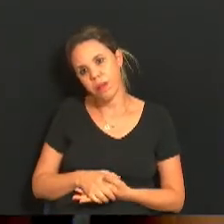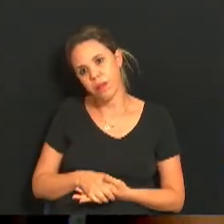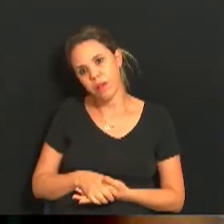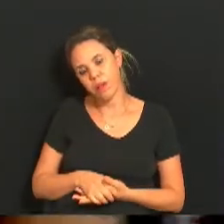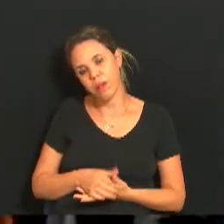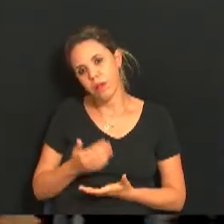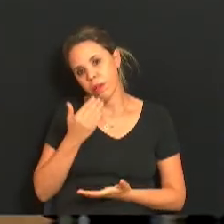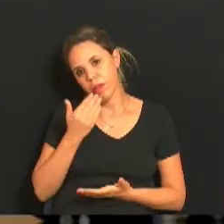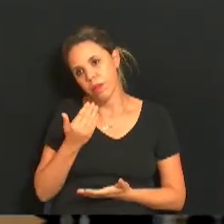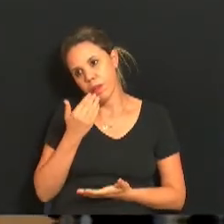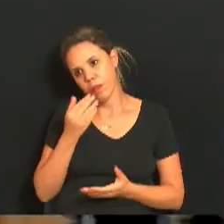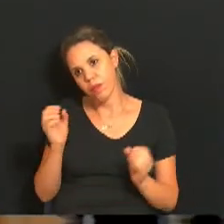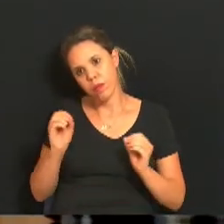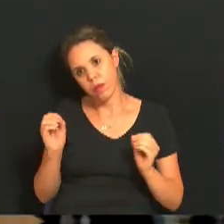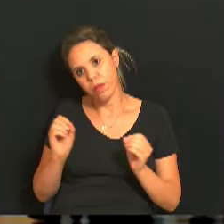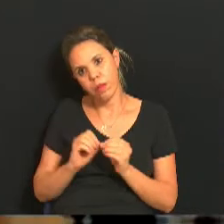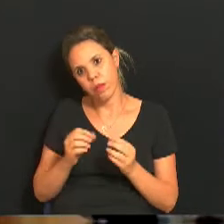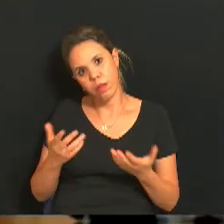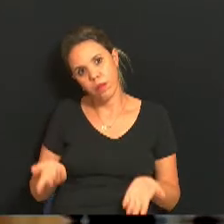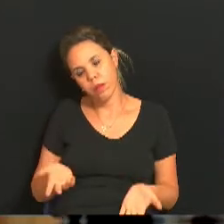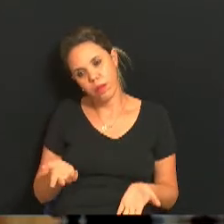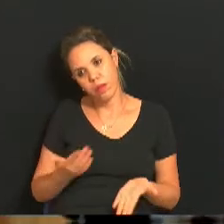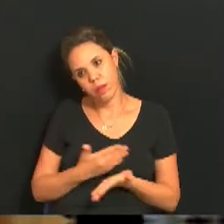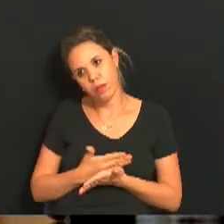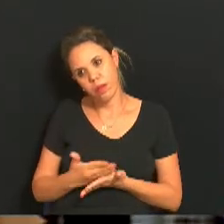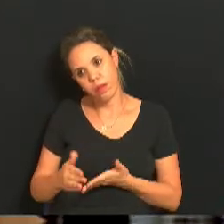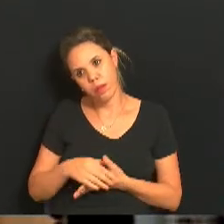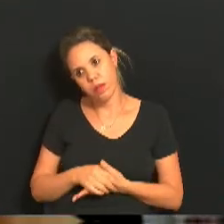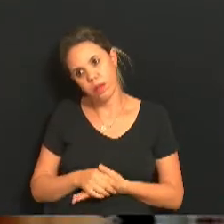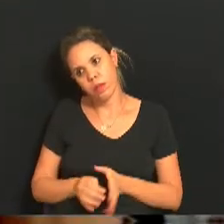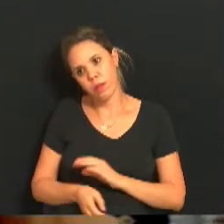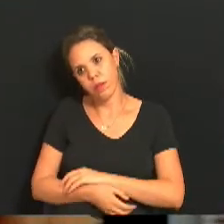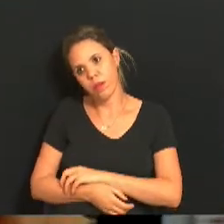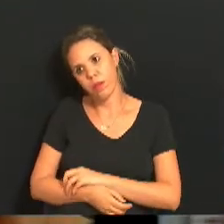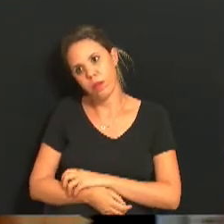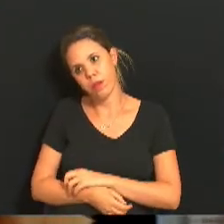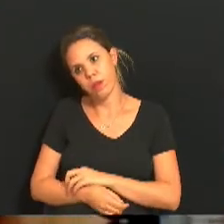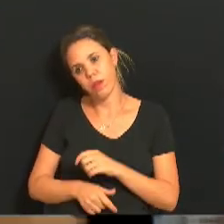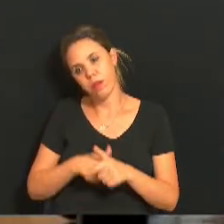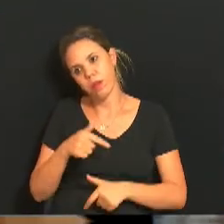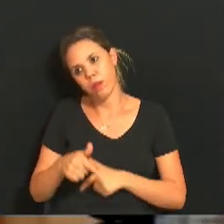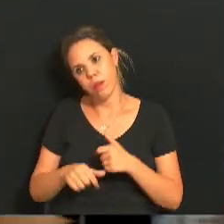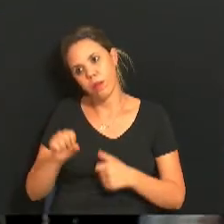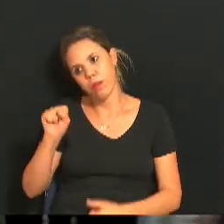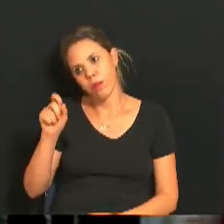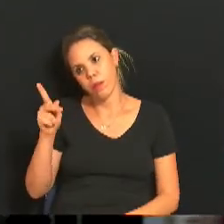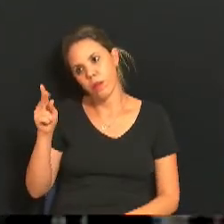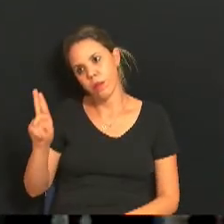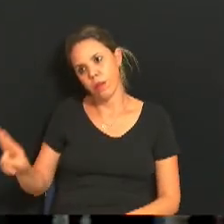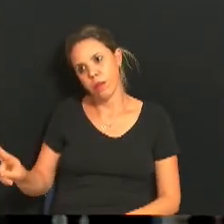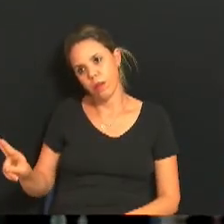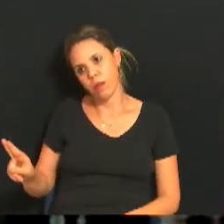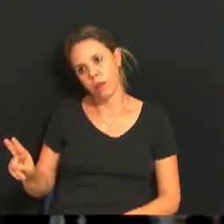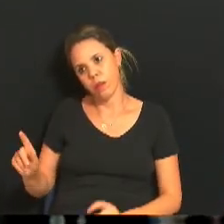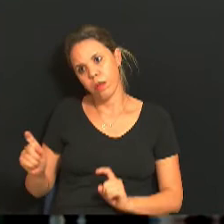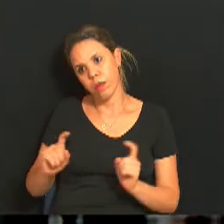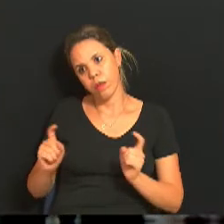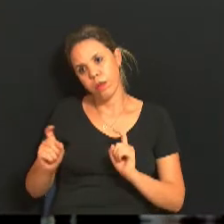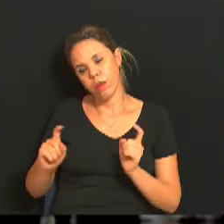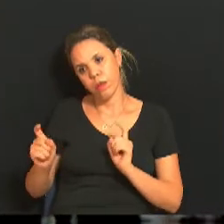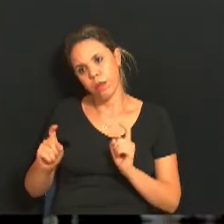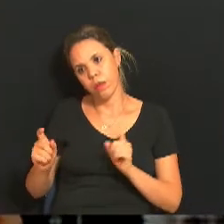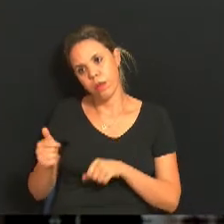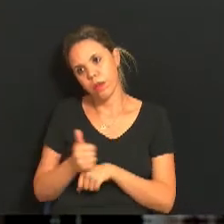uma petição para que isso não fosse feito E iniciamos aí um trabalho né Para que se eu pudesse fazer a sessão é